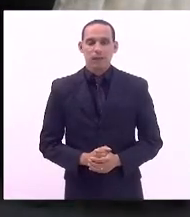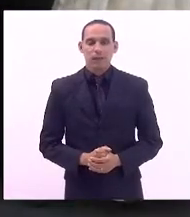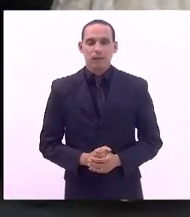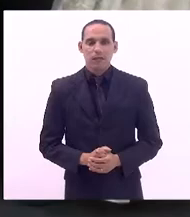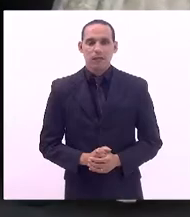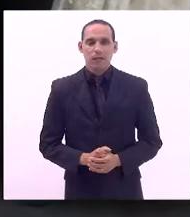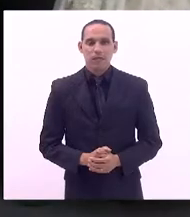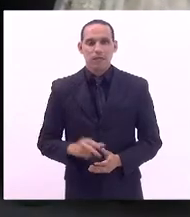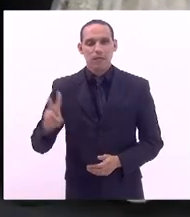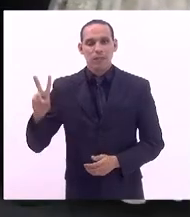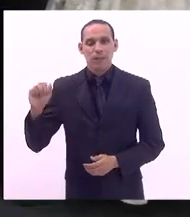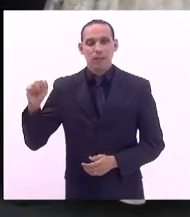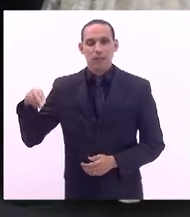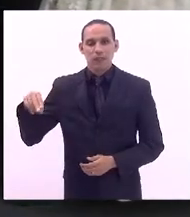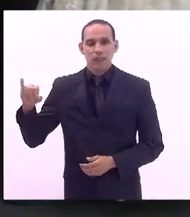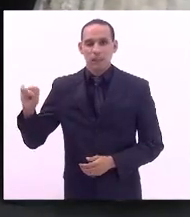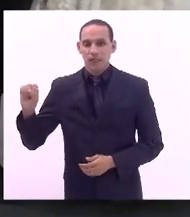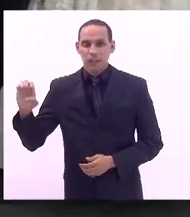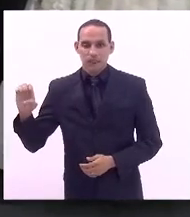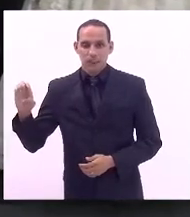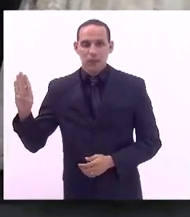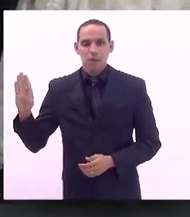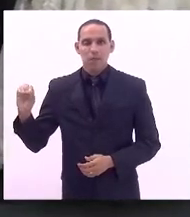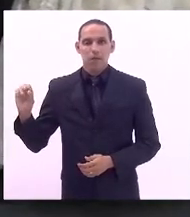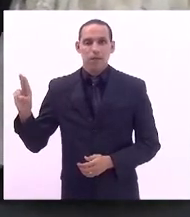a vanize pousada